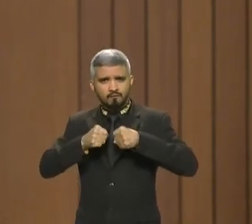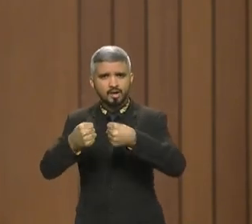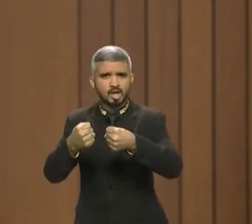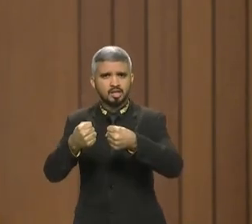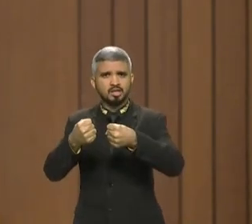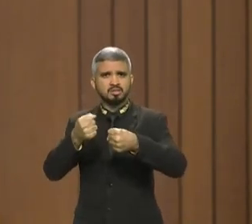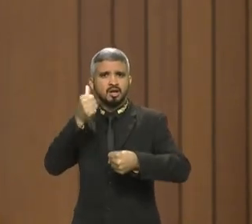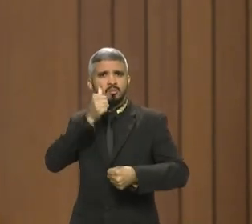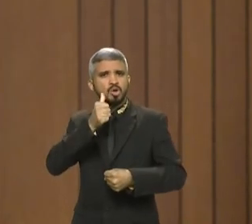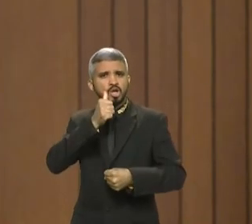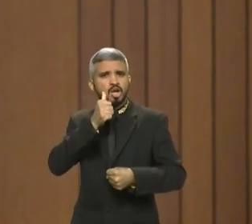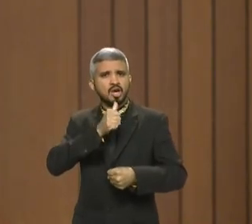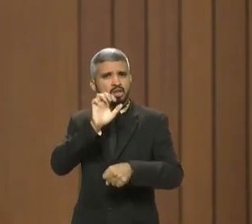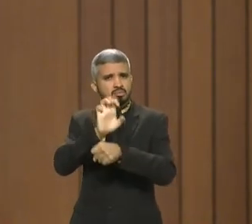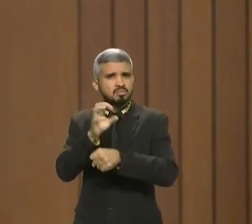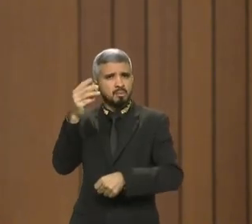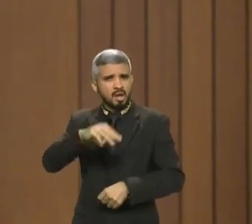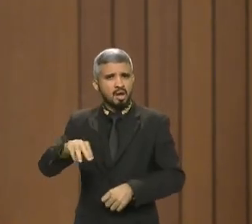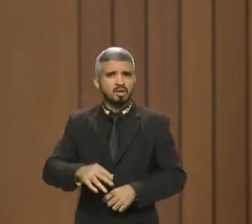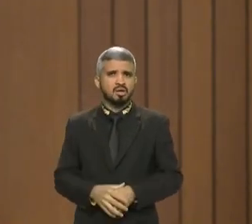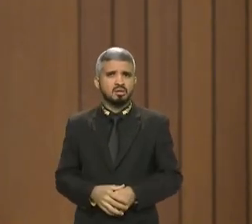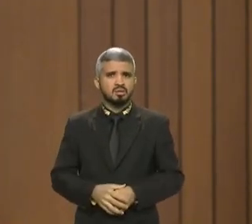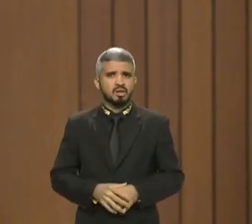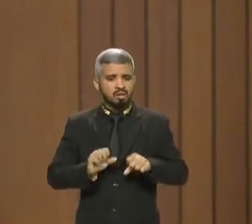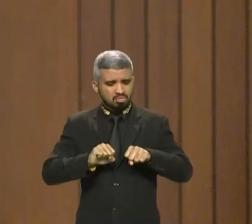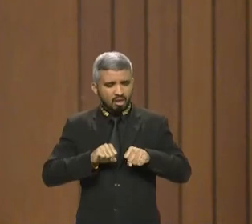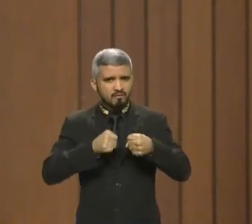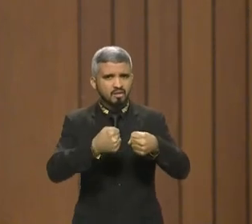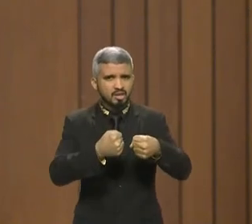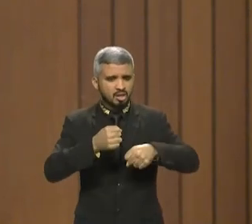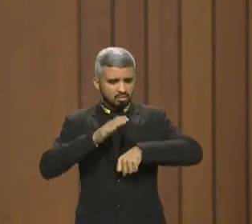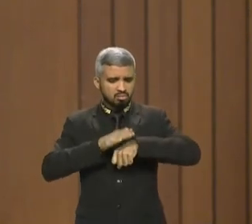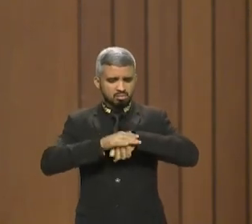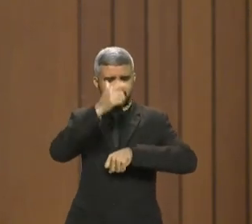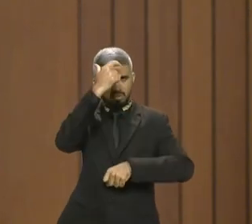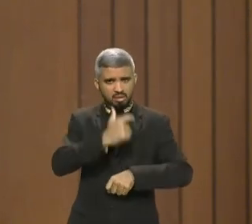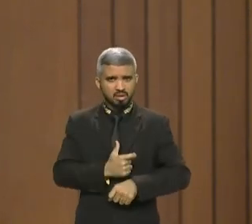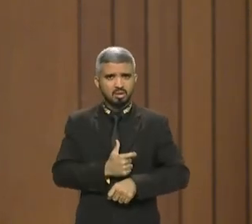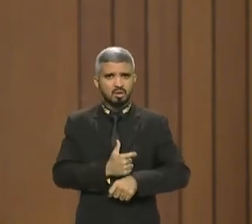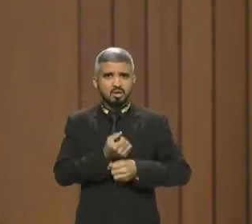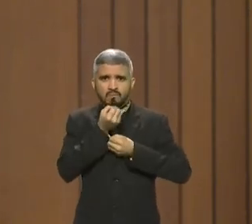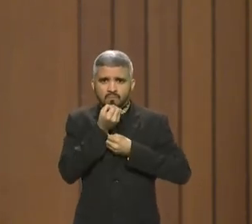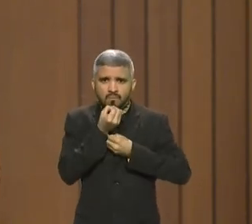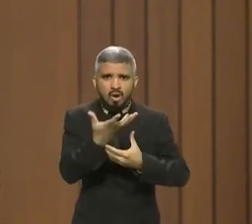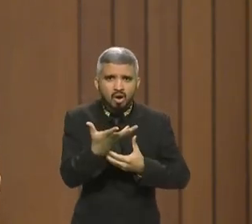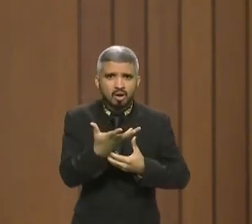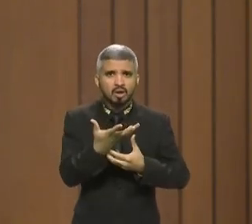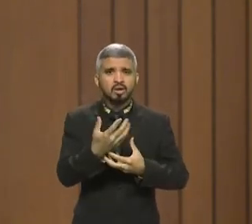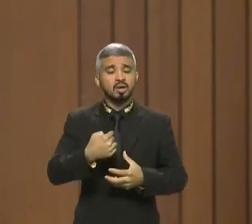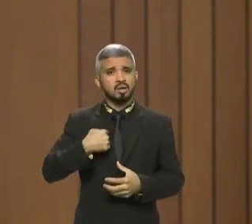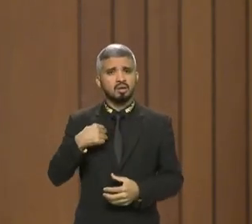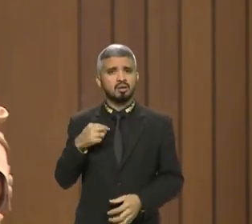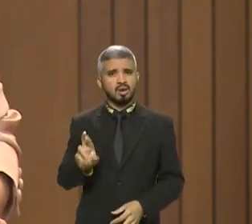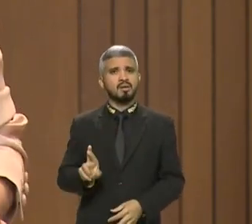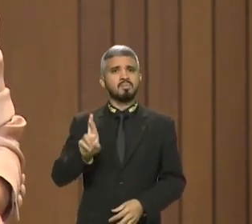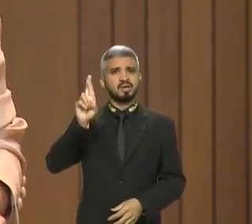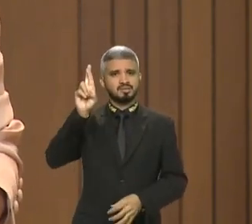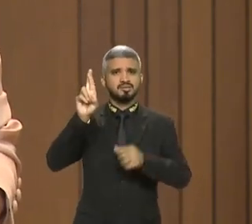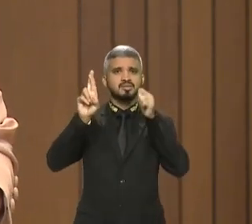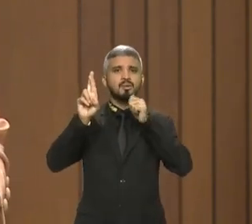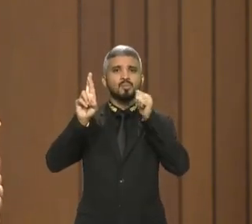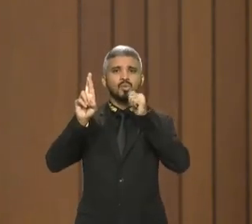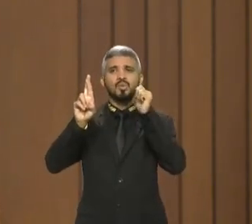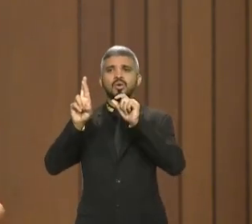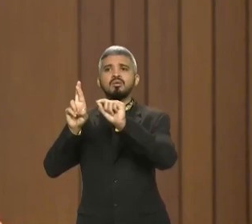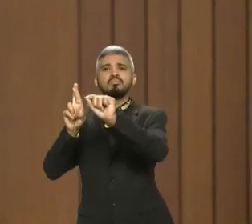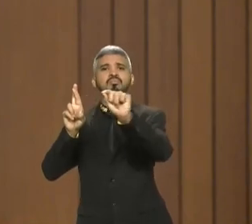nossas mulheres maranhenses. É me defender, eu me defendendo, eu falando, eu acredito que eu estou sendo voz de tantas mulheres que têm sido vítimas